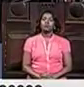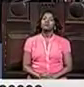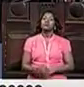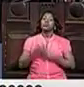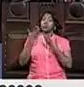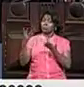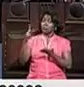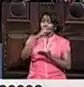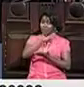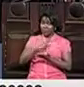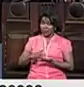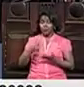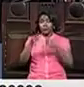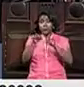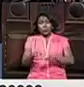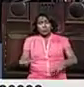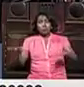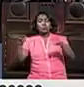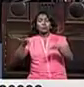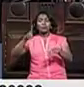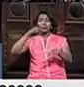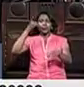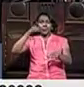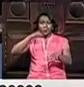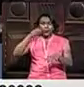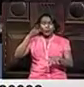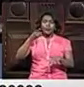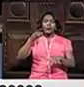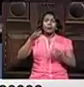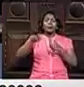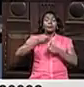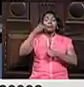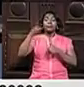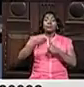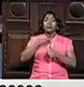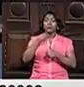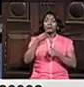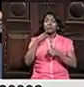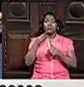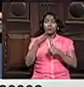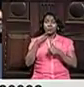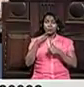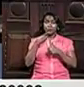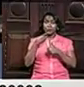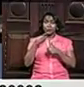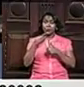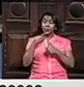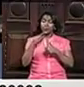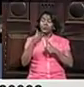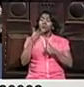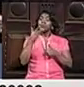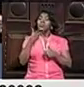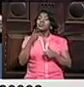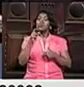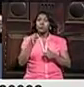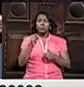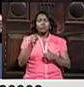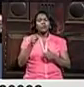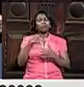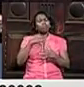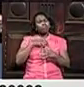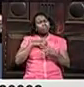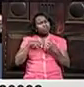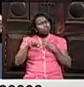Senhor presidente, senhoras e senhores deputados, em primeiro lugar, senhora presidente, dizer da nossa